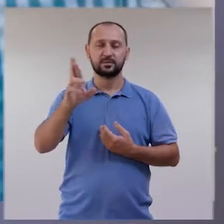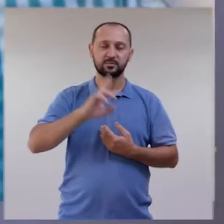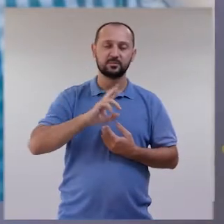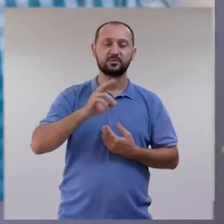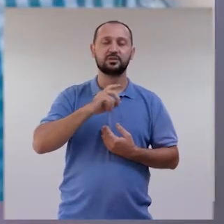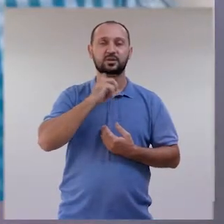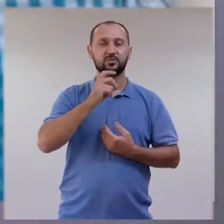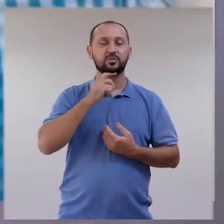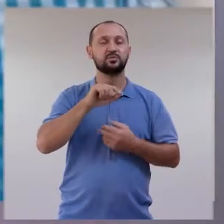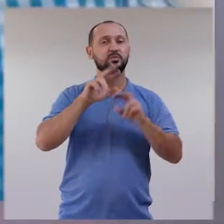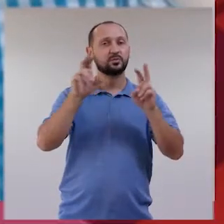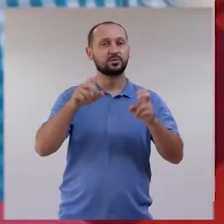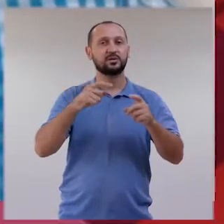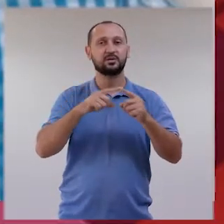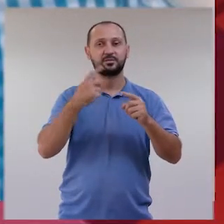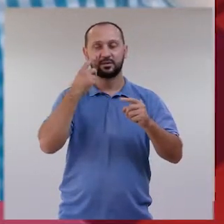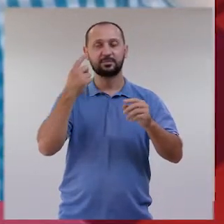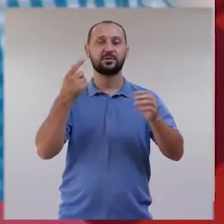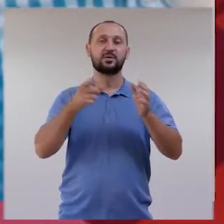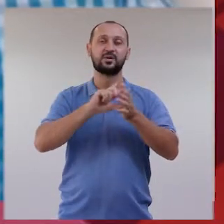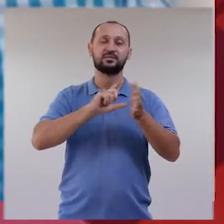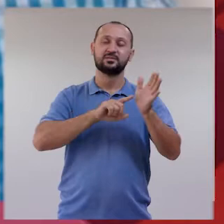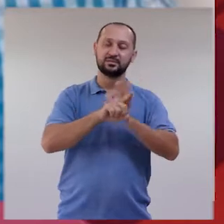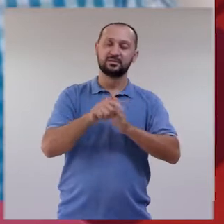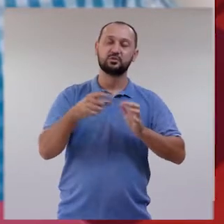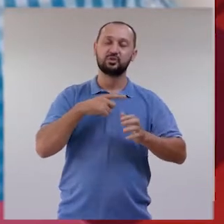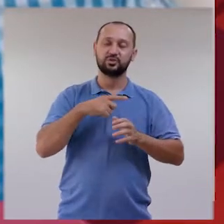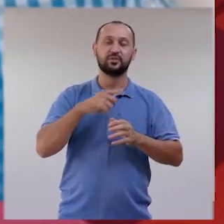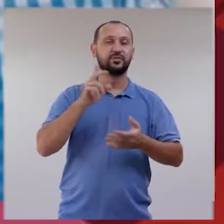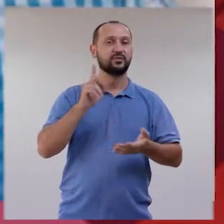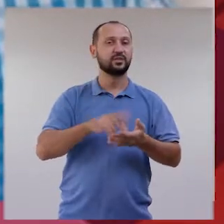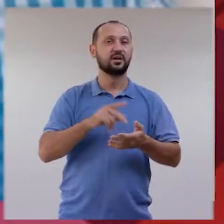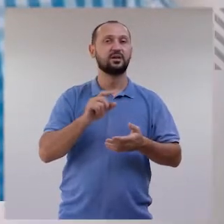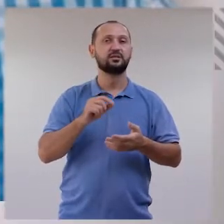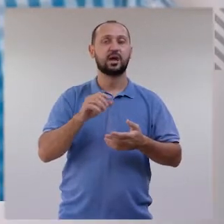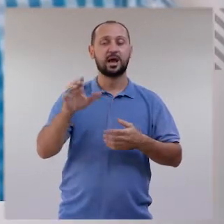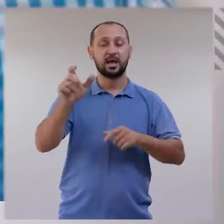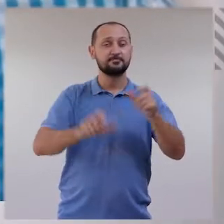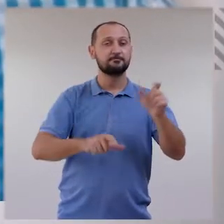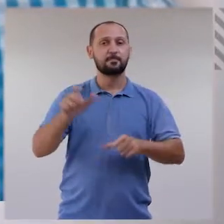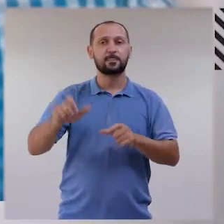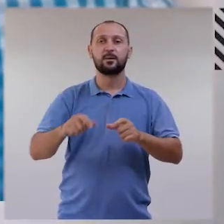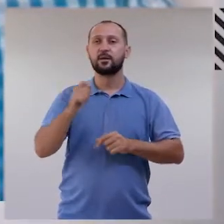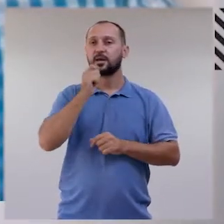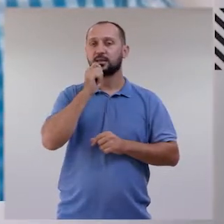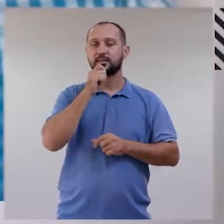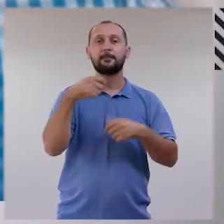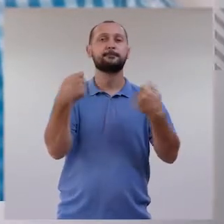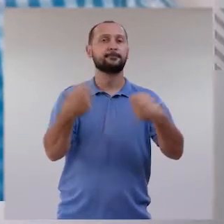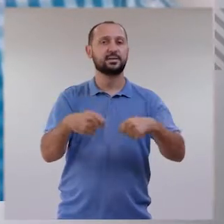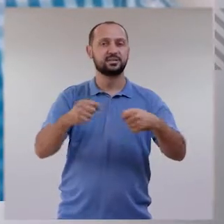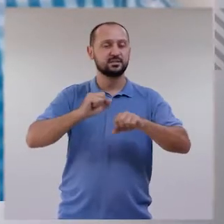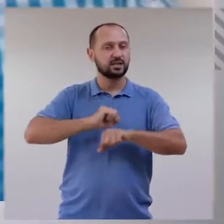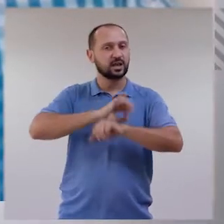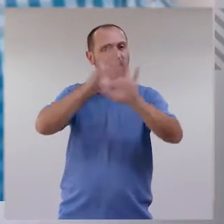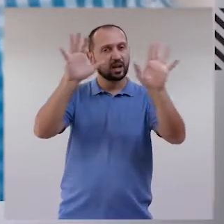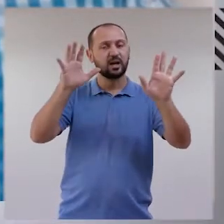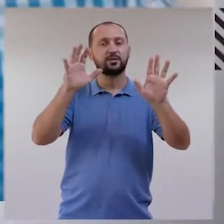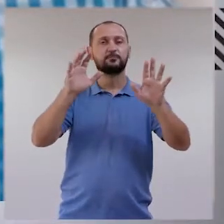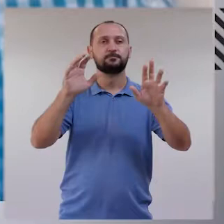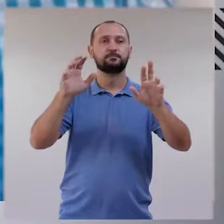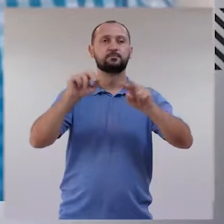uma dúvida minha sobre esse tema na pergunta que eu fiz anteriormente. Realmente muitas pessoas ainda precisam